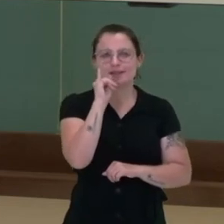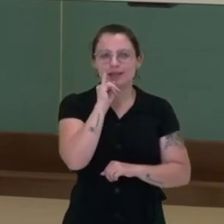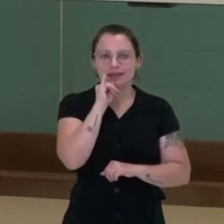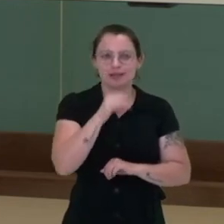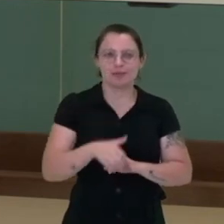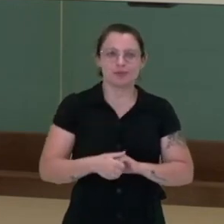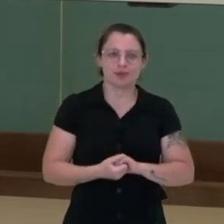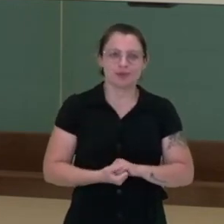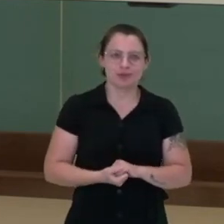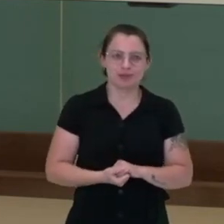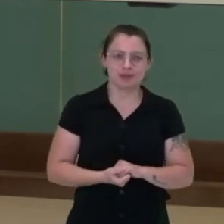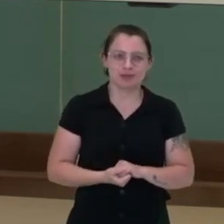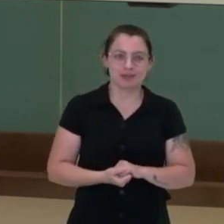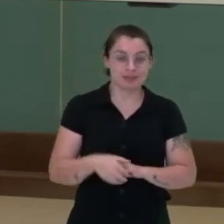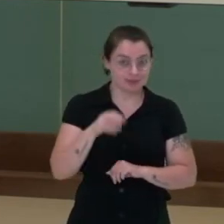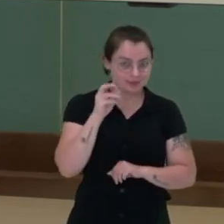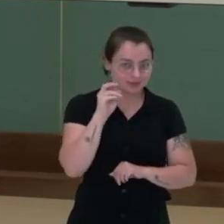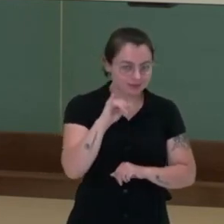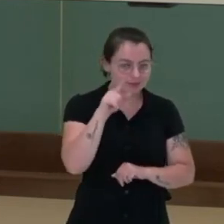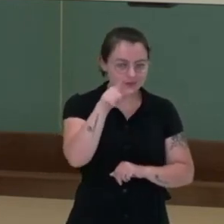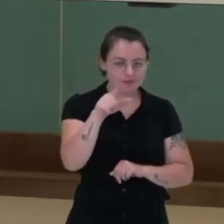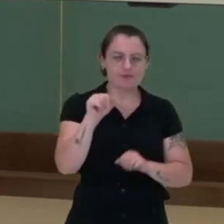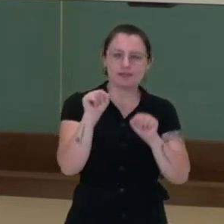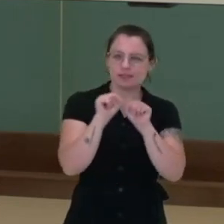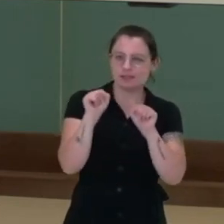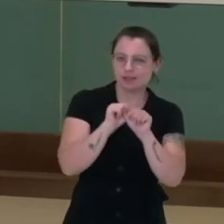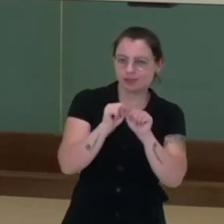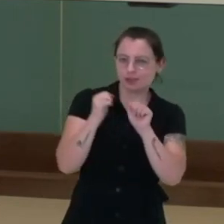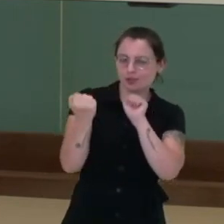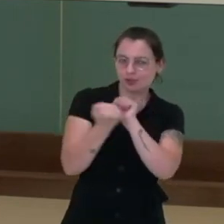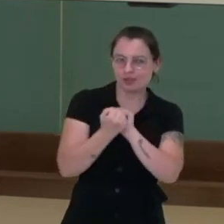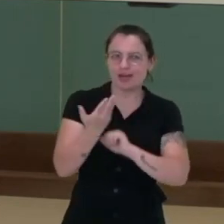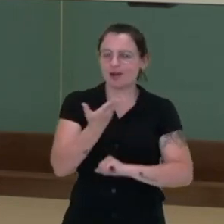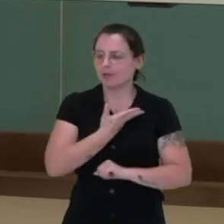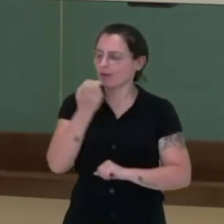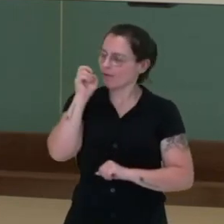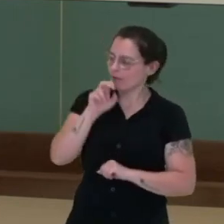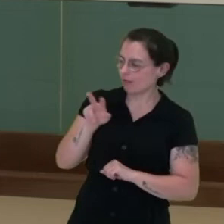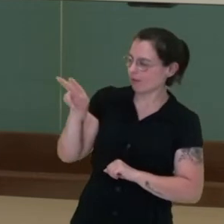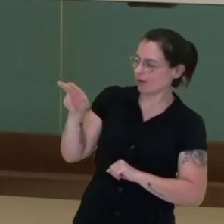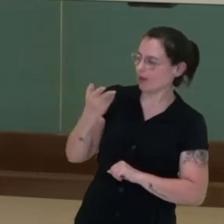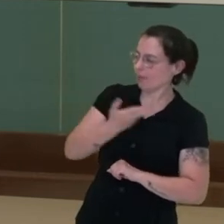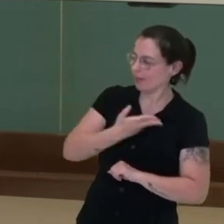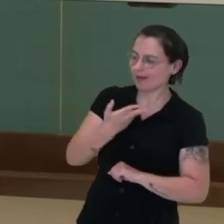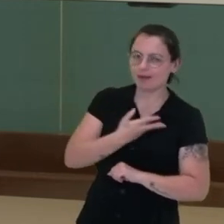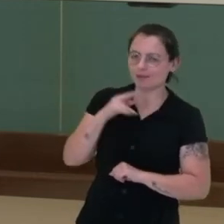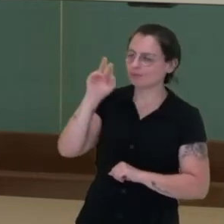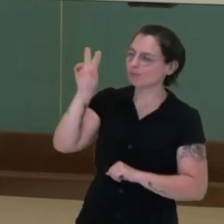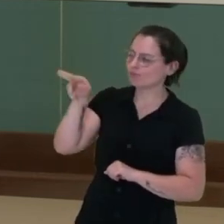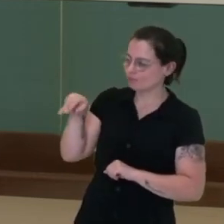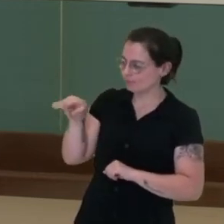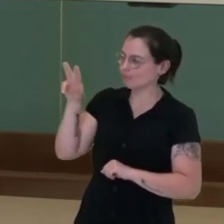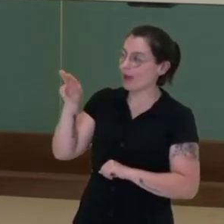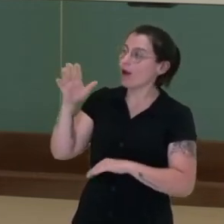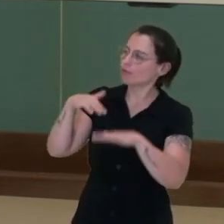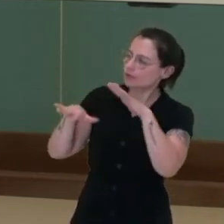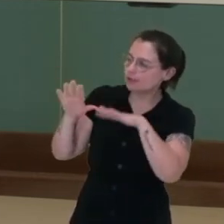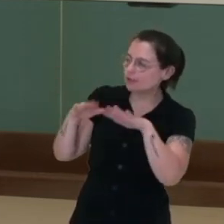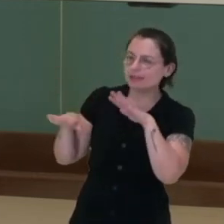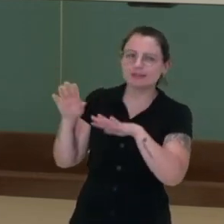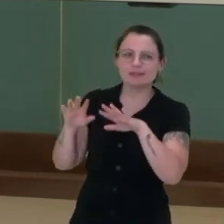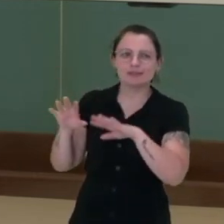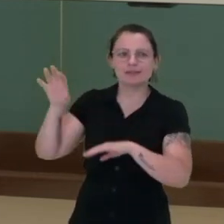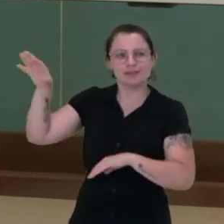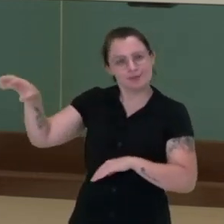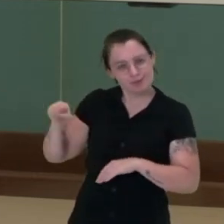essa atividade com um colega, em dupla, em trio, olha o seu colega. Nível de organização tal. Pega um